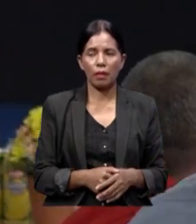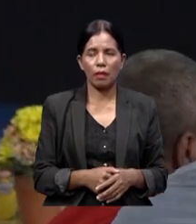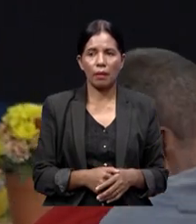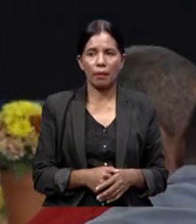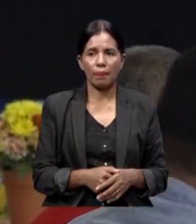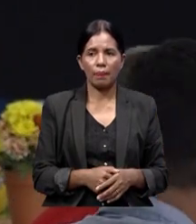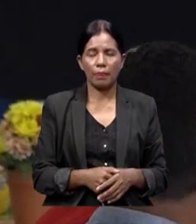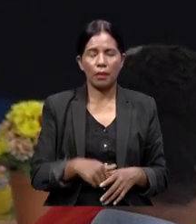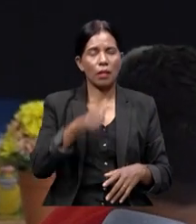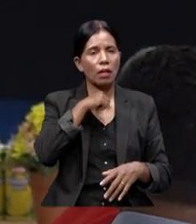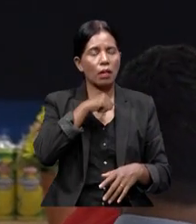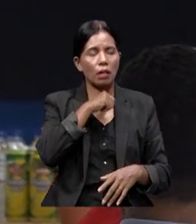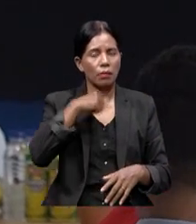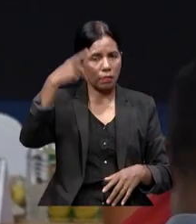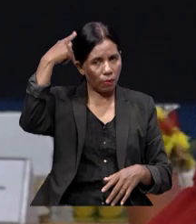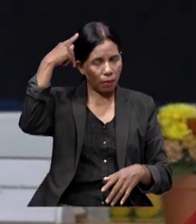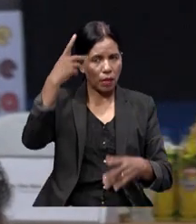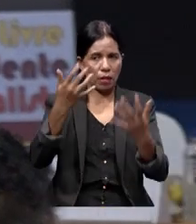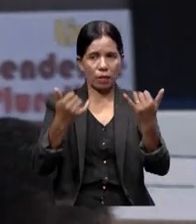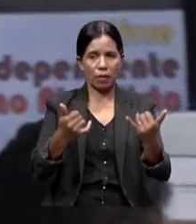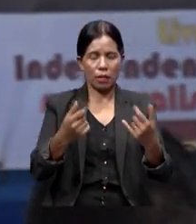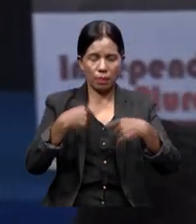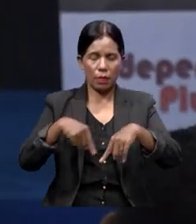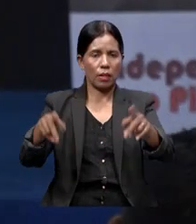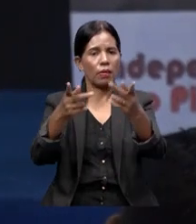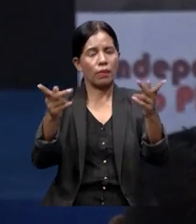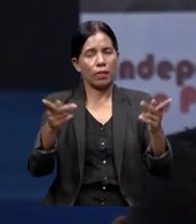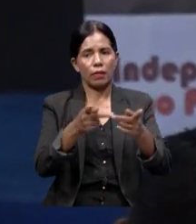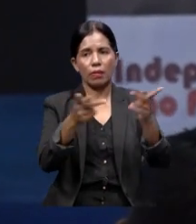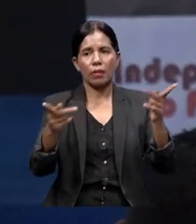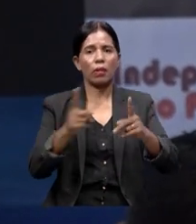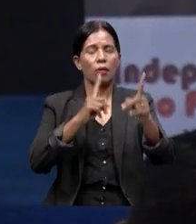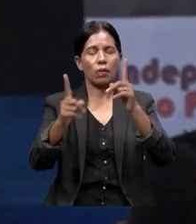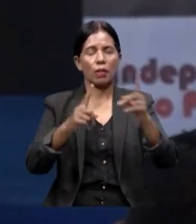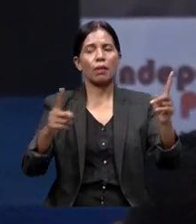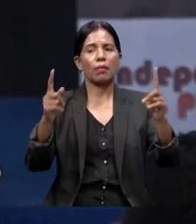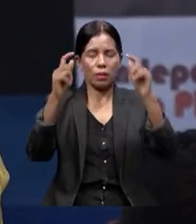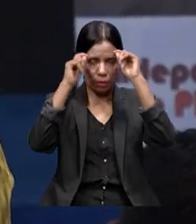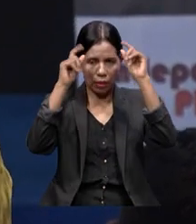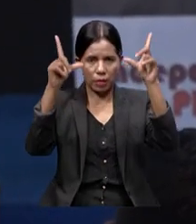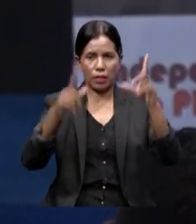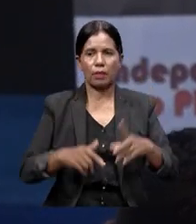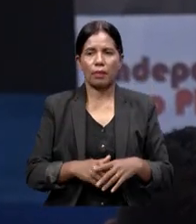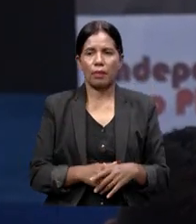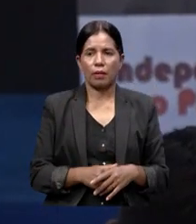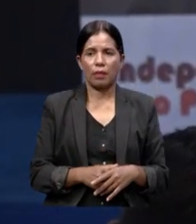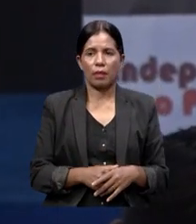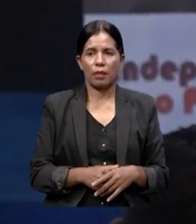Um papa agora morre, vai a Fatimbalo, queria uma Timor-Leste.